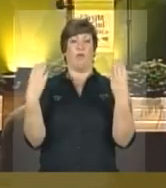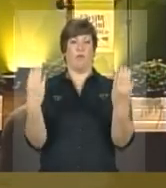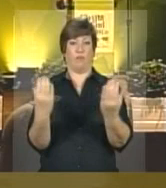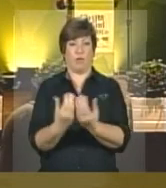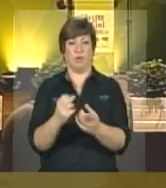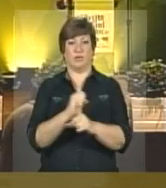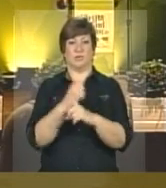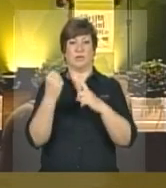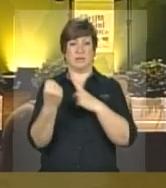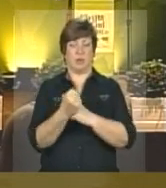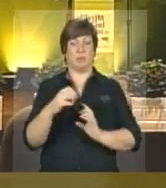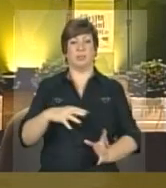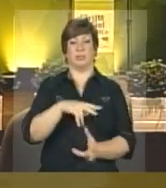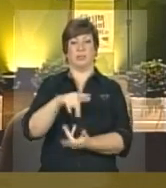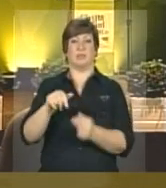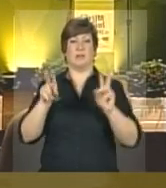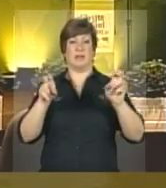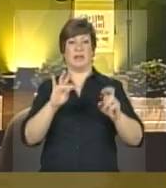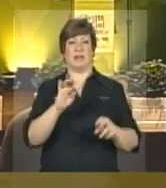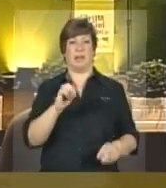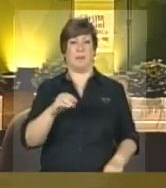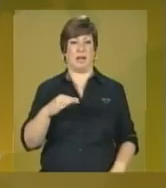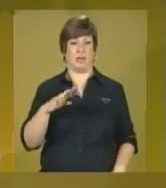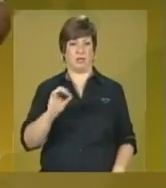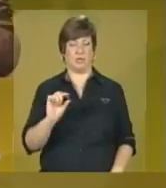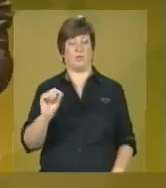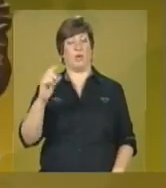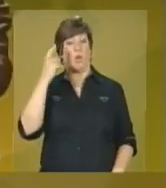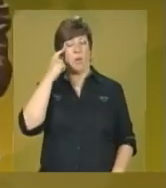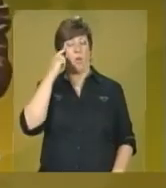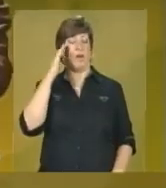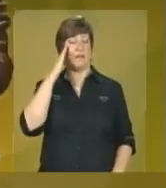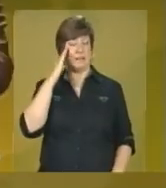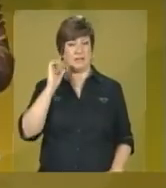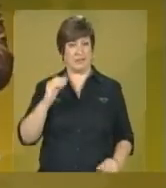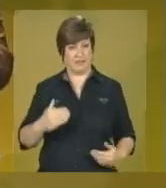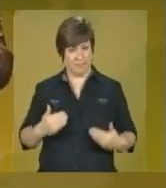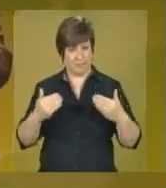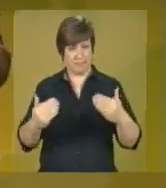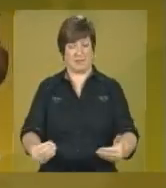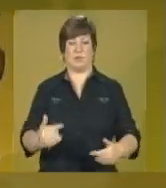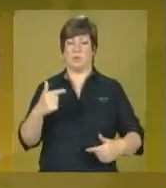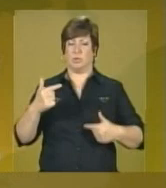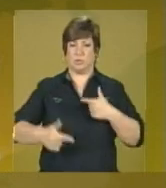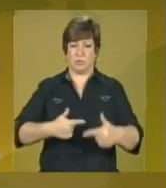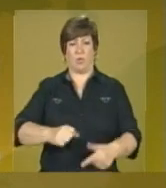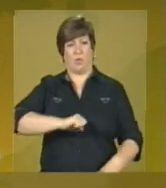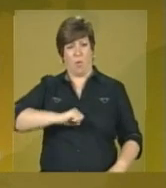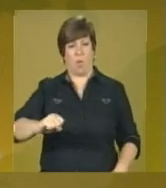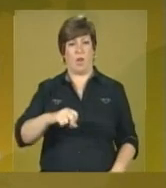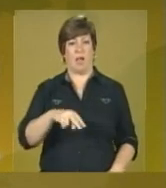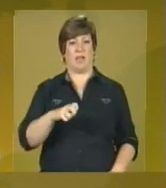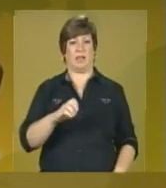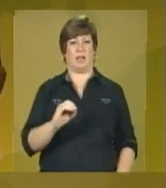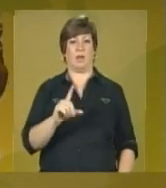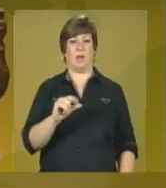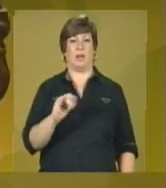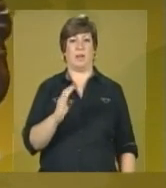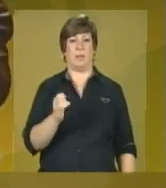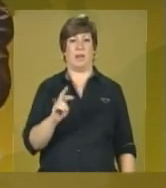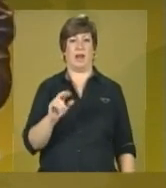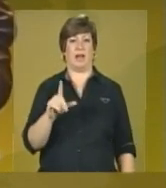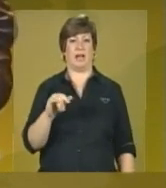Temático, consciência avançada de luta contra o neoliberalismo,